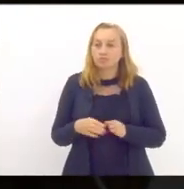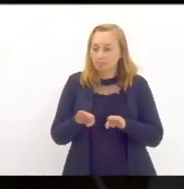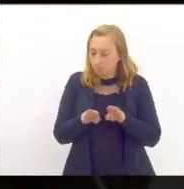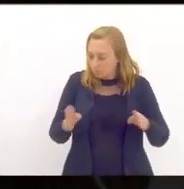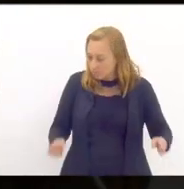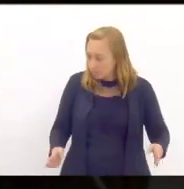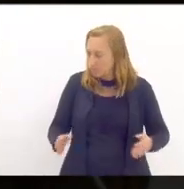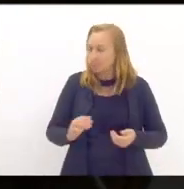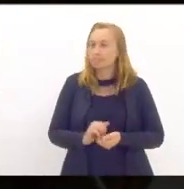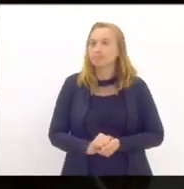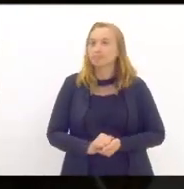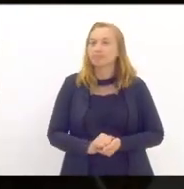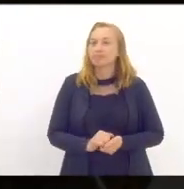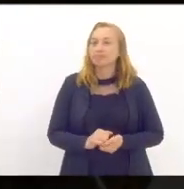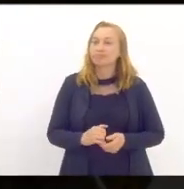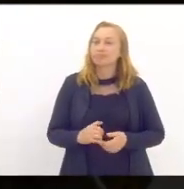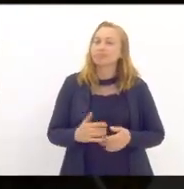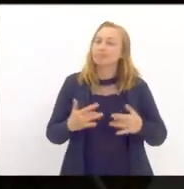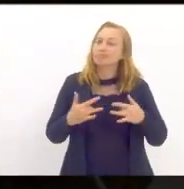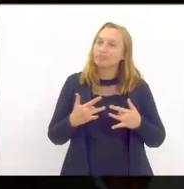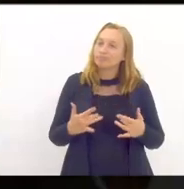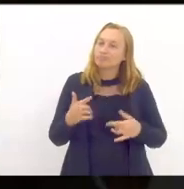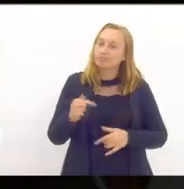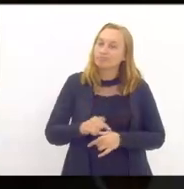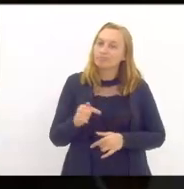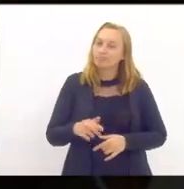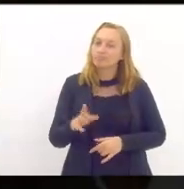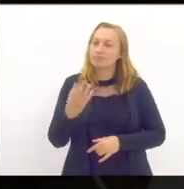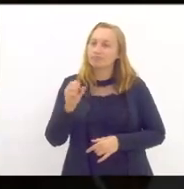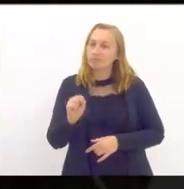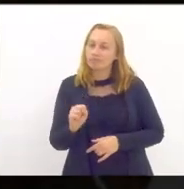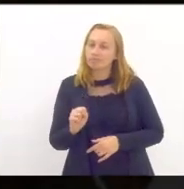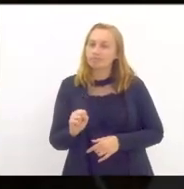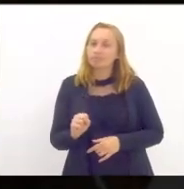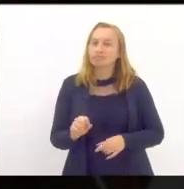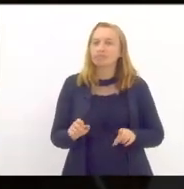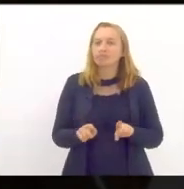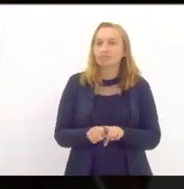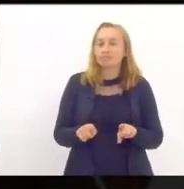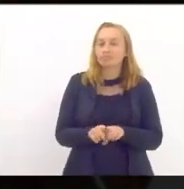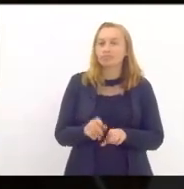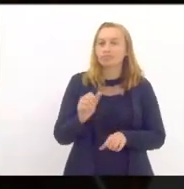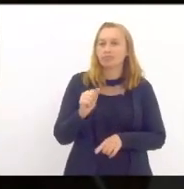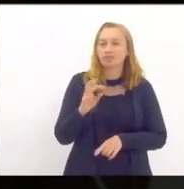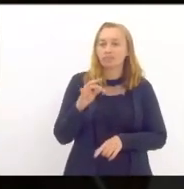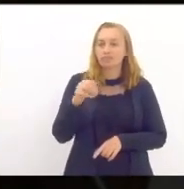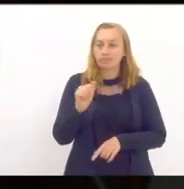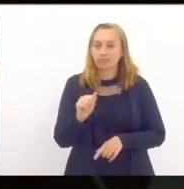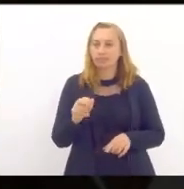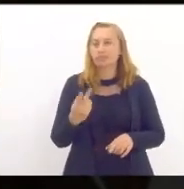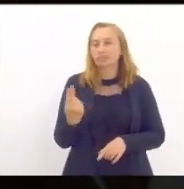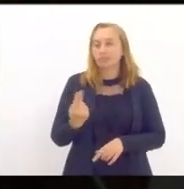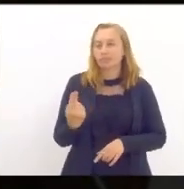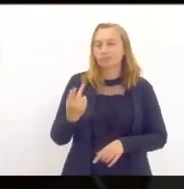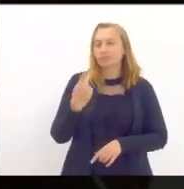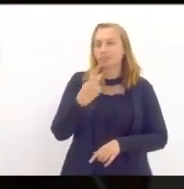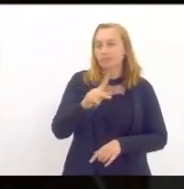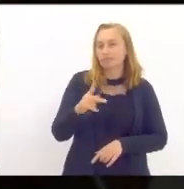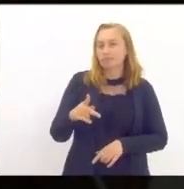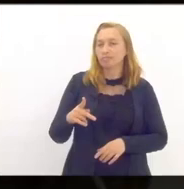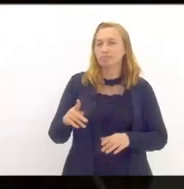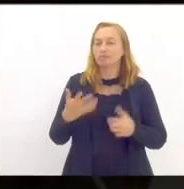saudar de modo muito fraterno aqui Rosa Fernandes e Átila Nunes, e em nome deles